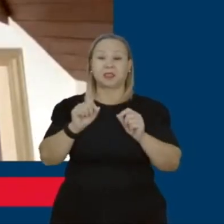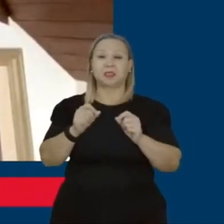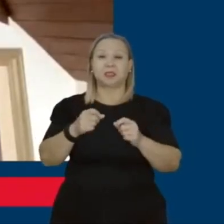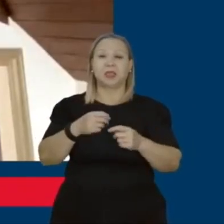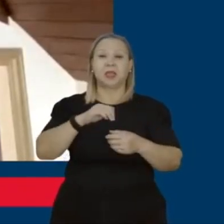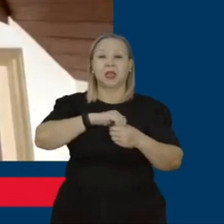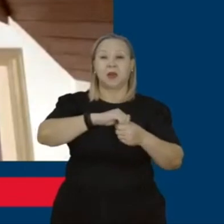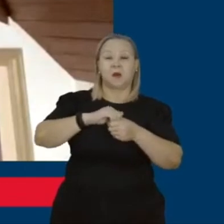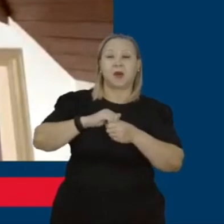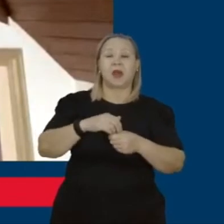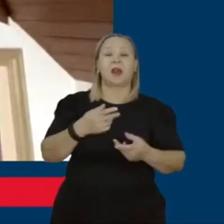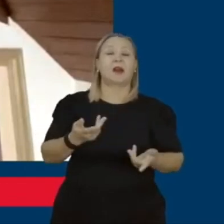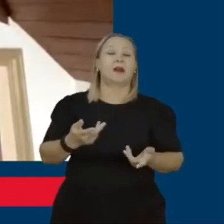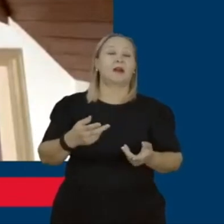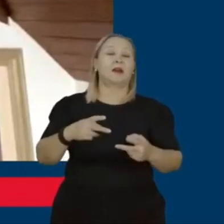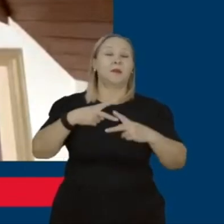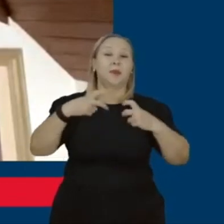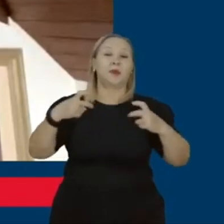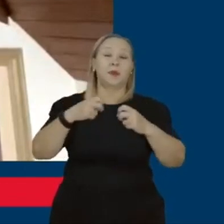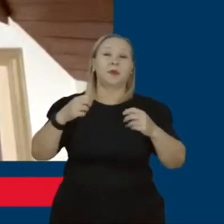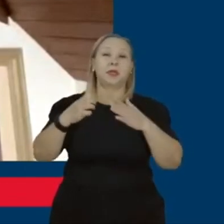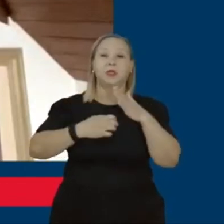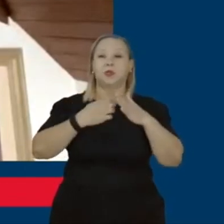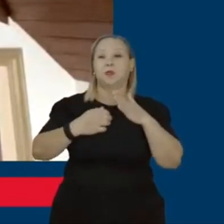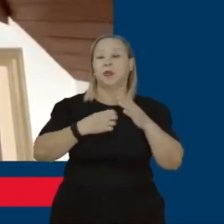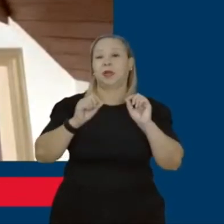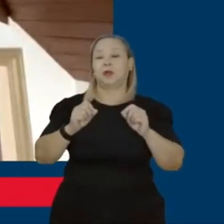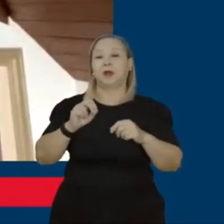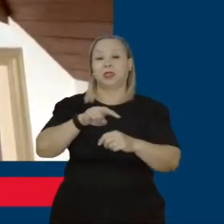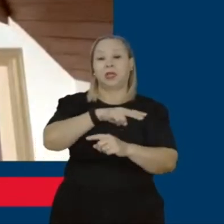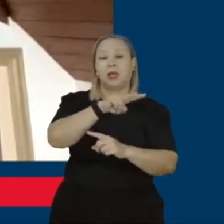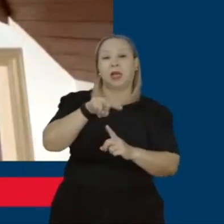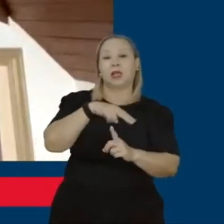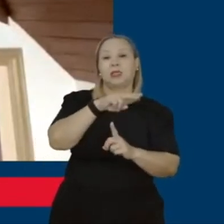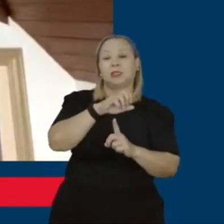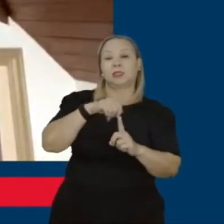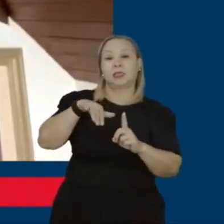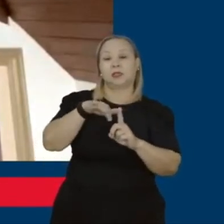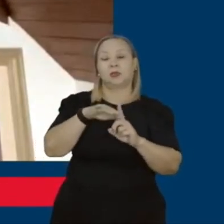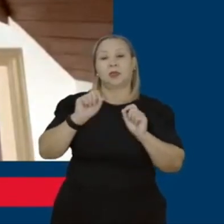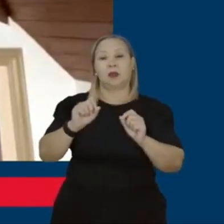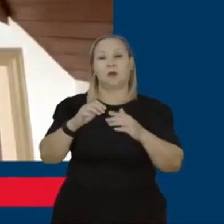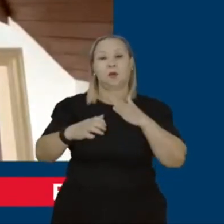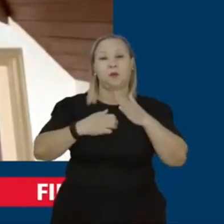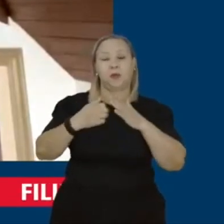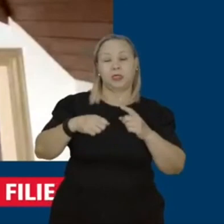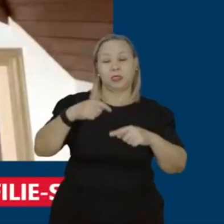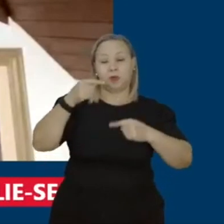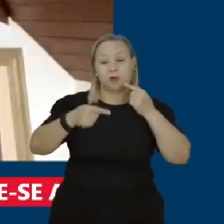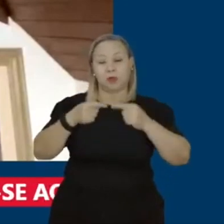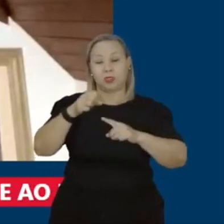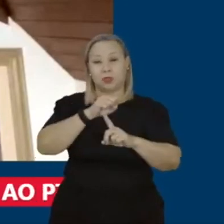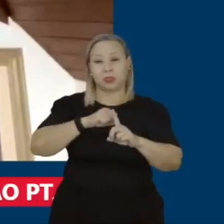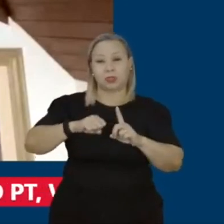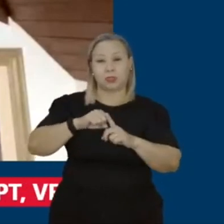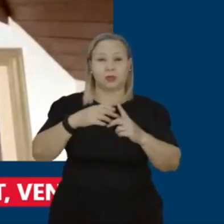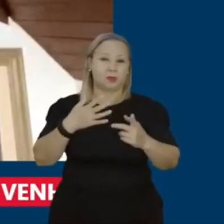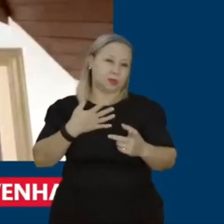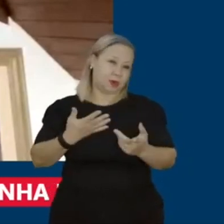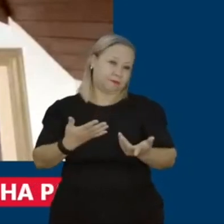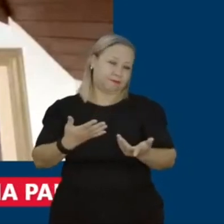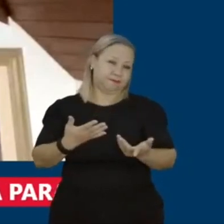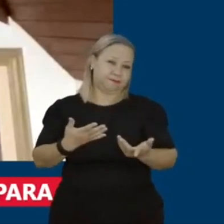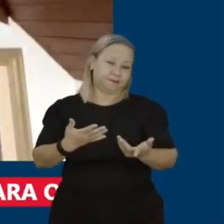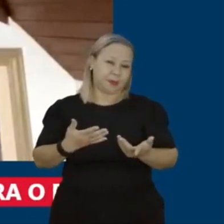empresa de mercado, não é uma empresa de assistência social, não é uma empresa de política social. Esses caras são doidos.